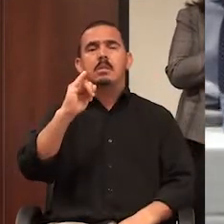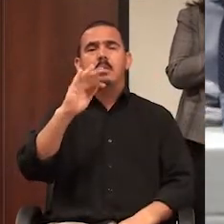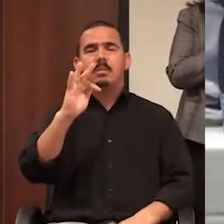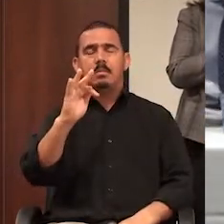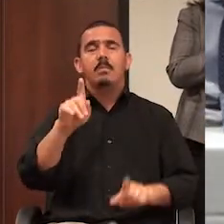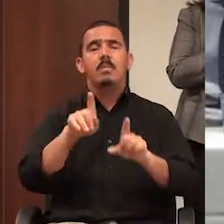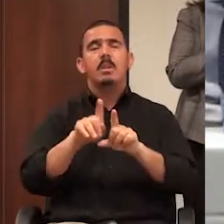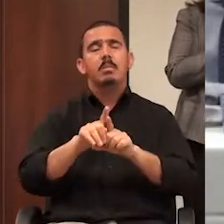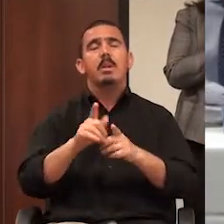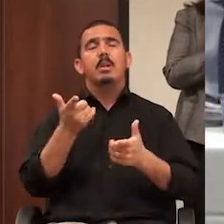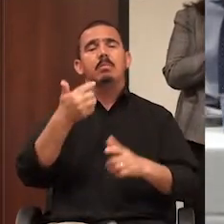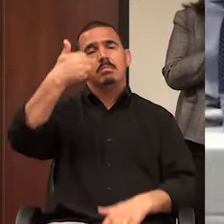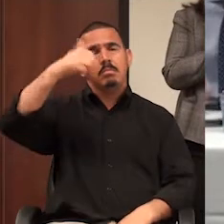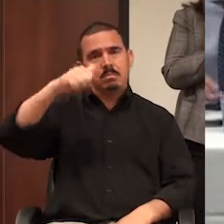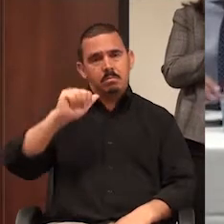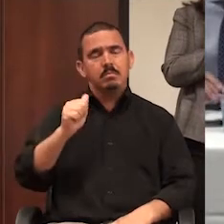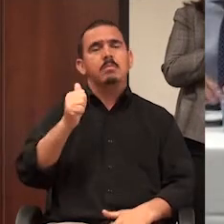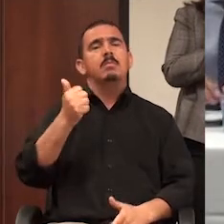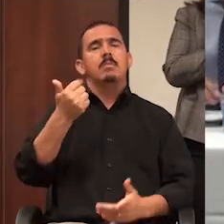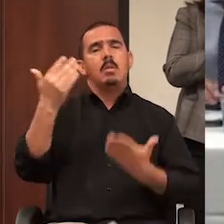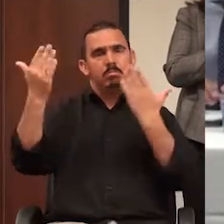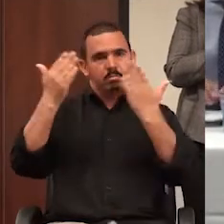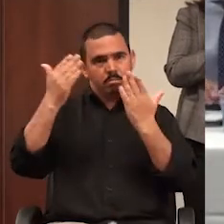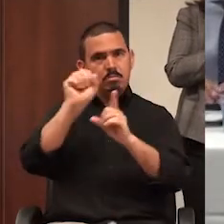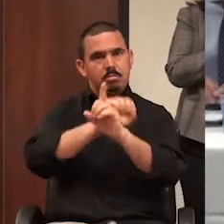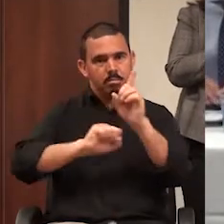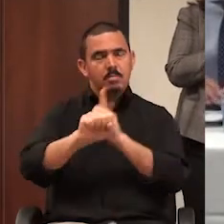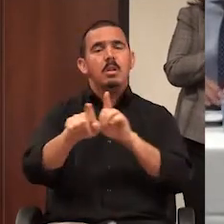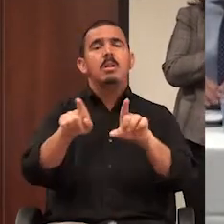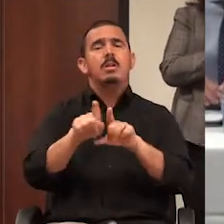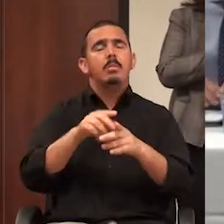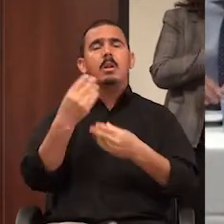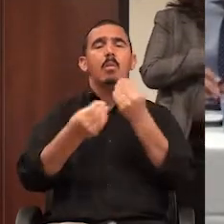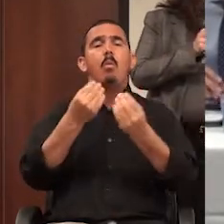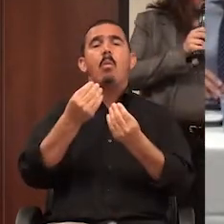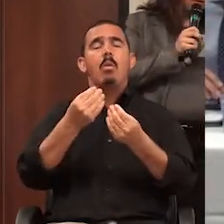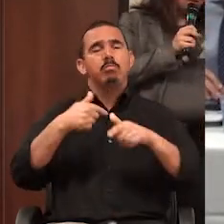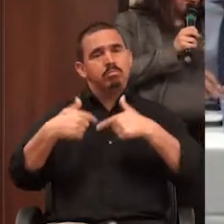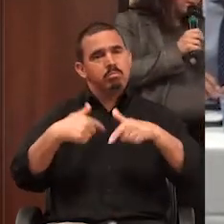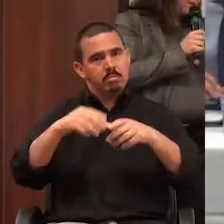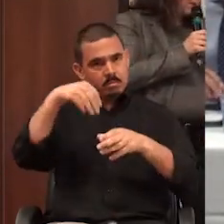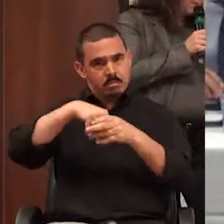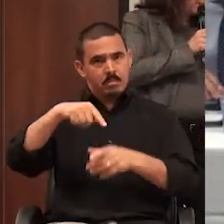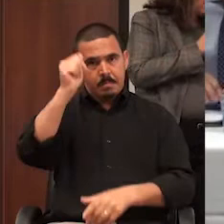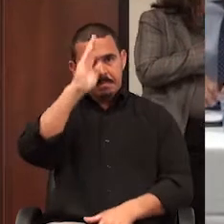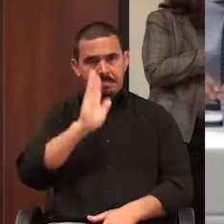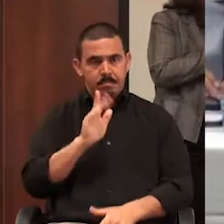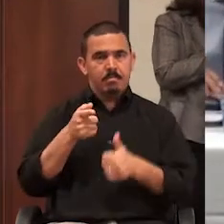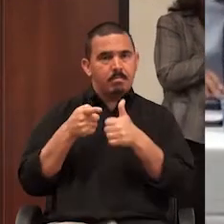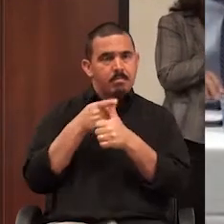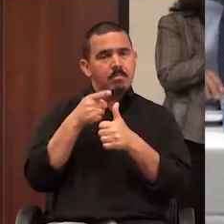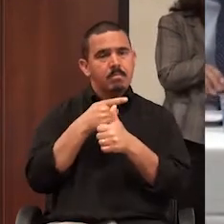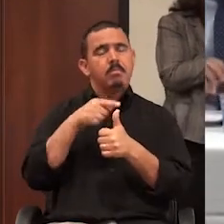a avaliação biopsicossocial e o índice de funcionalidade brasileira, tá? Então, essa primeira mesa